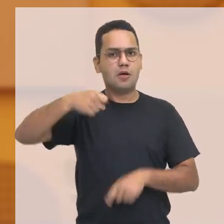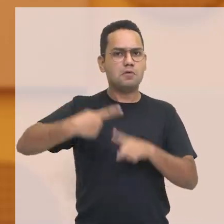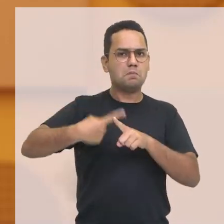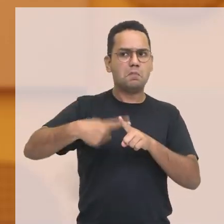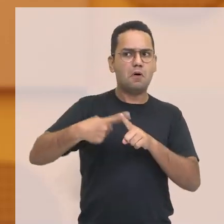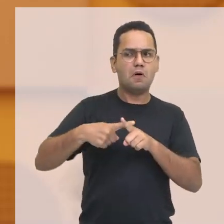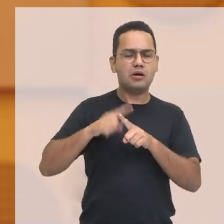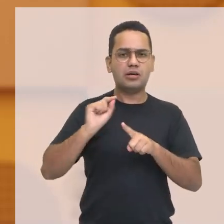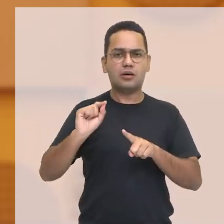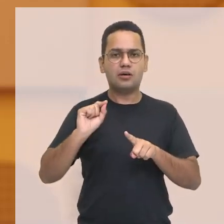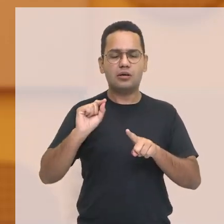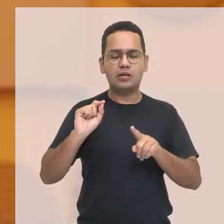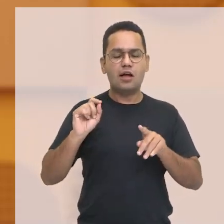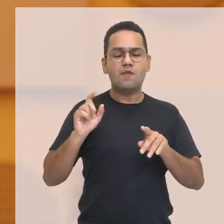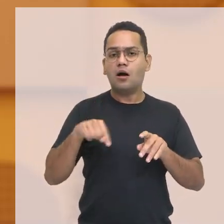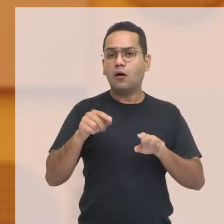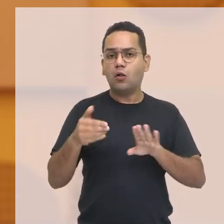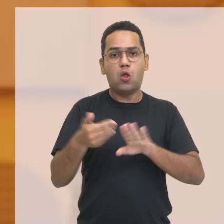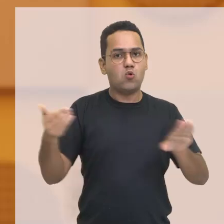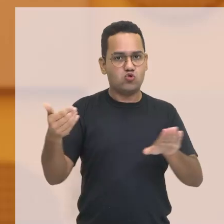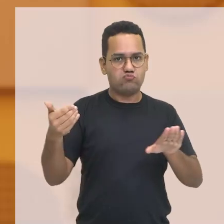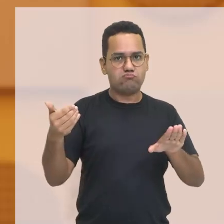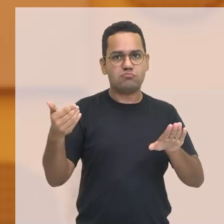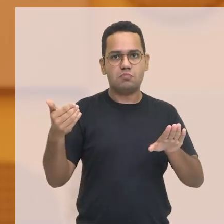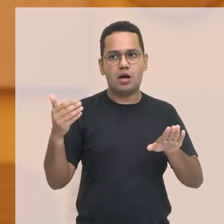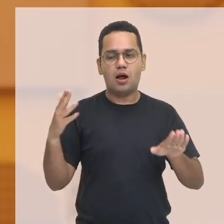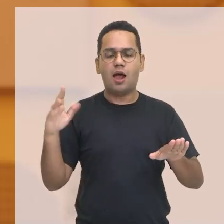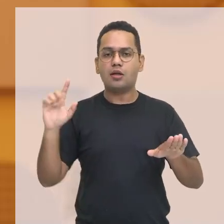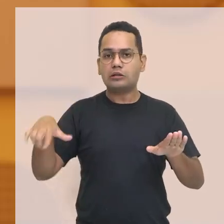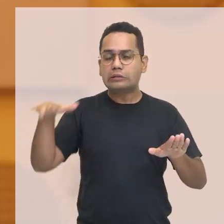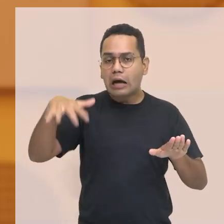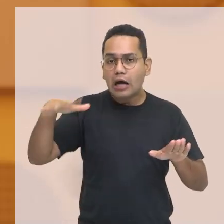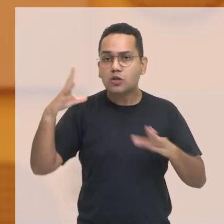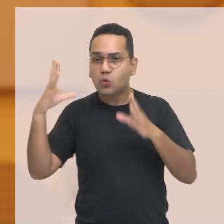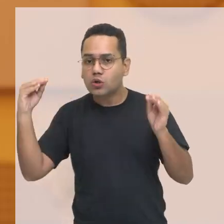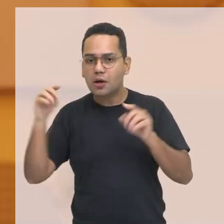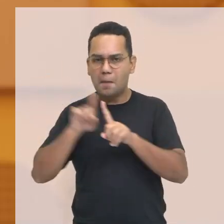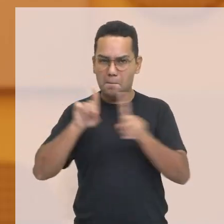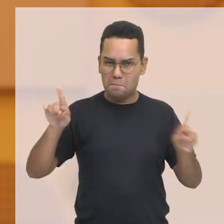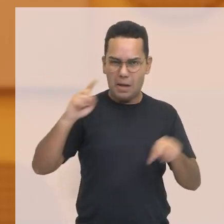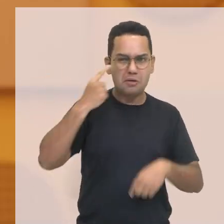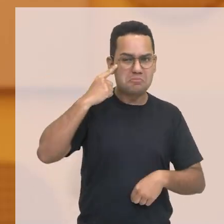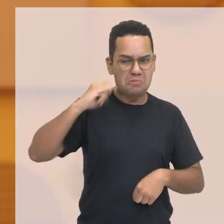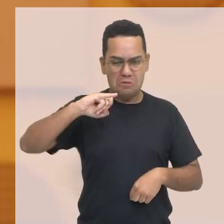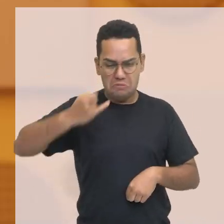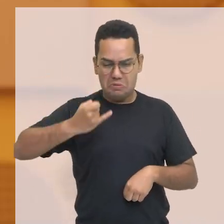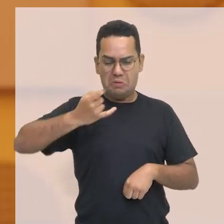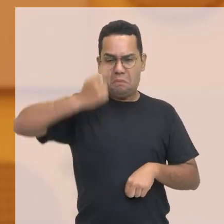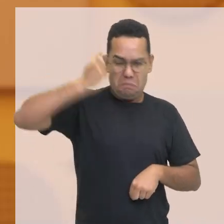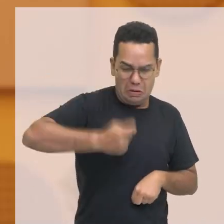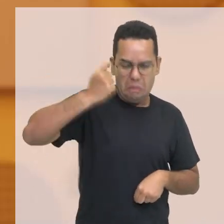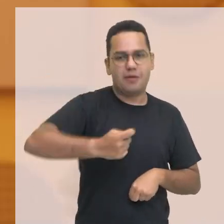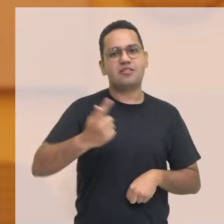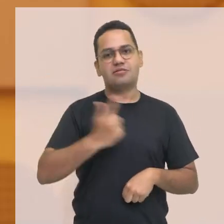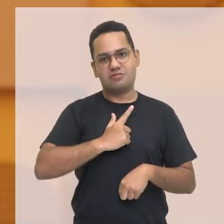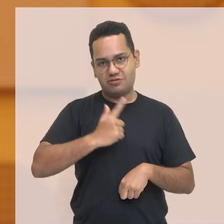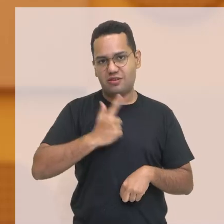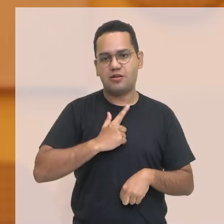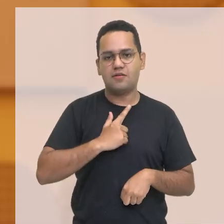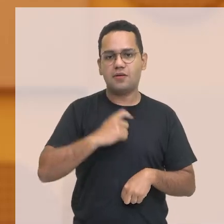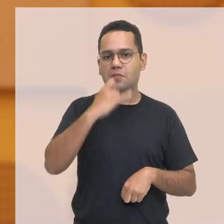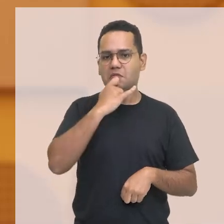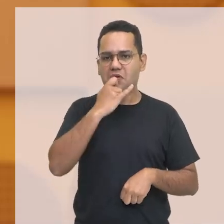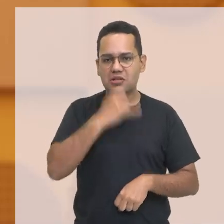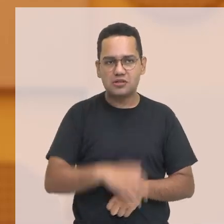dominação holandesa. Contudo, a dominação japonesa ela foi muito mais brutal, em que havia ali a questão de roubo